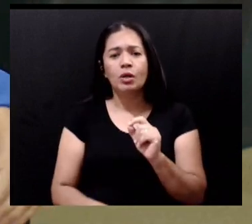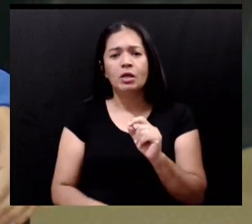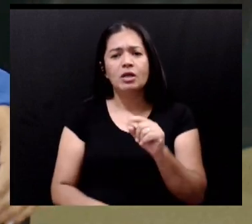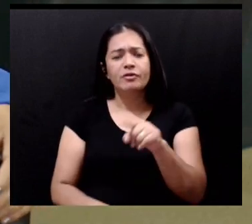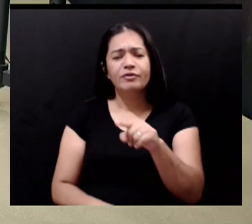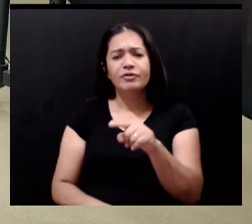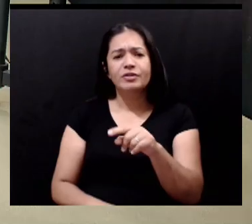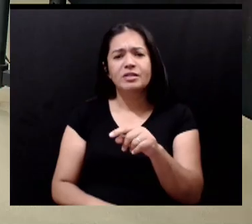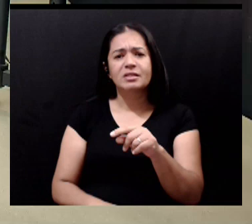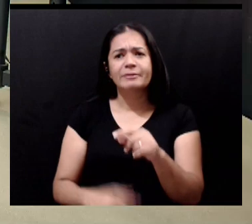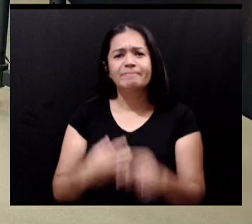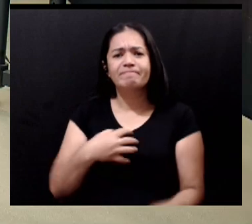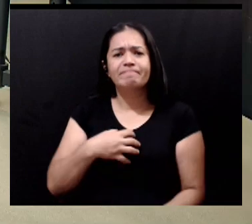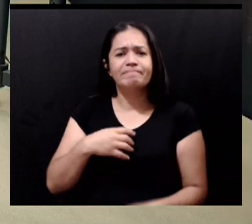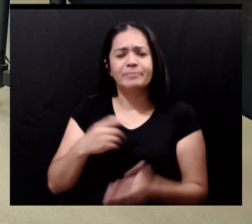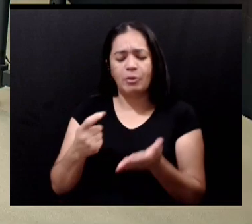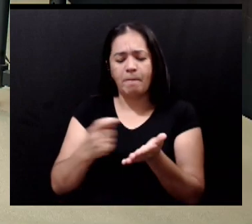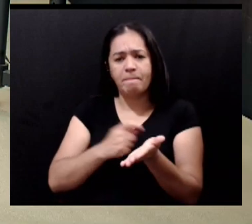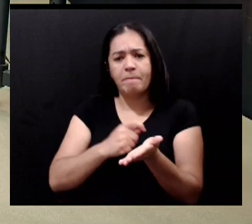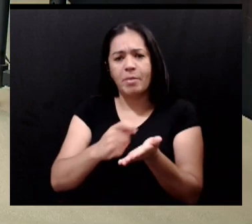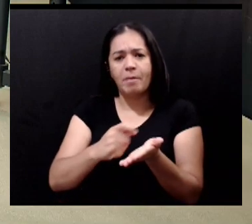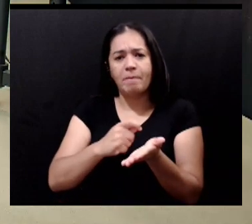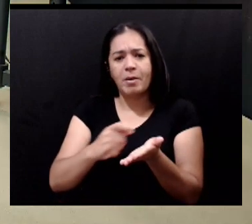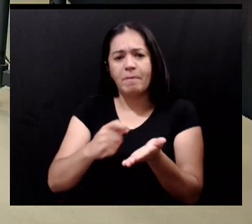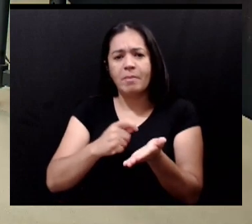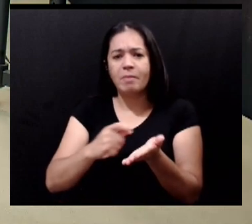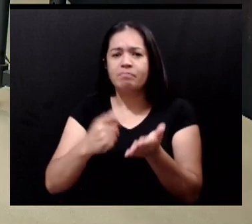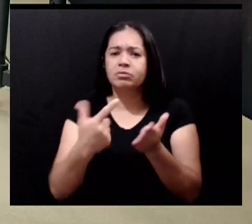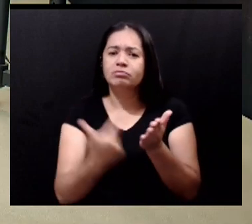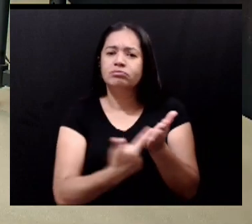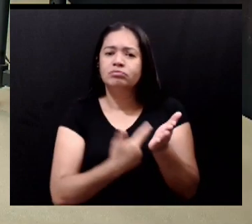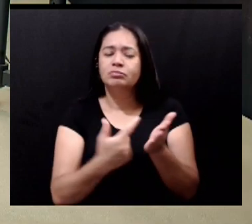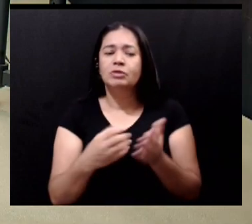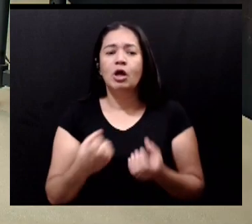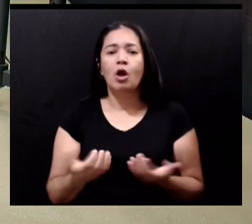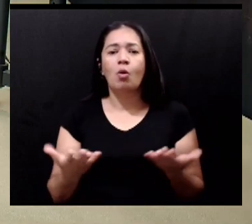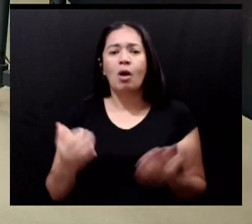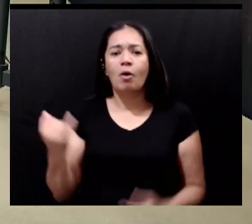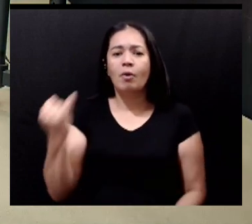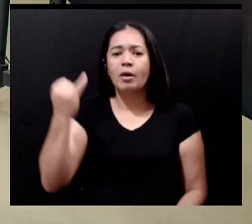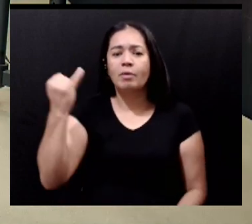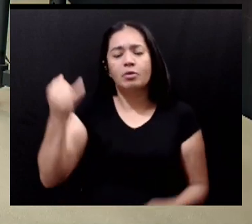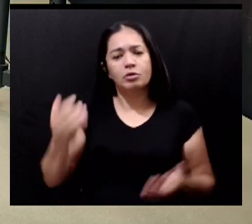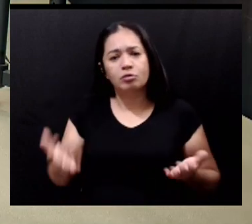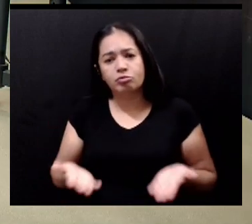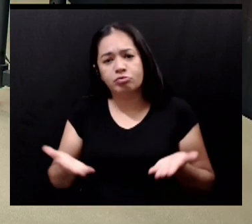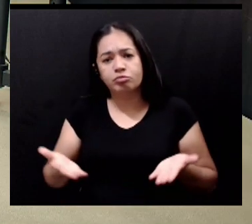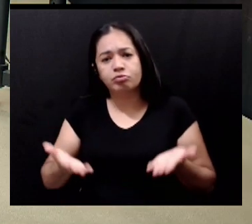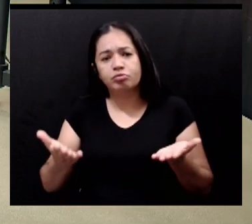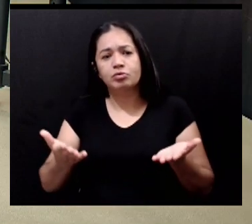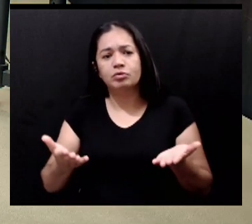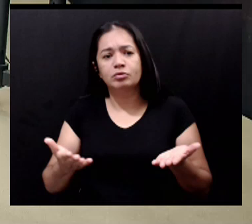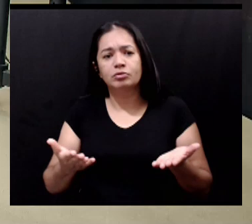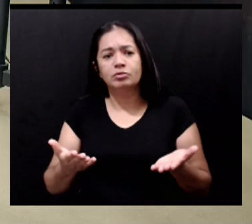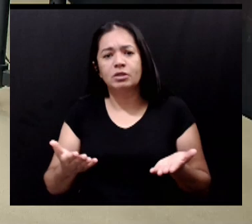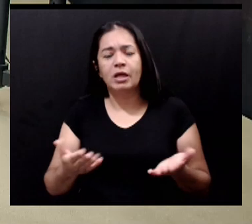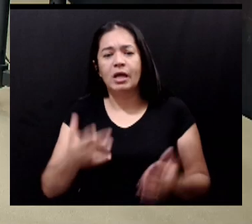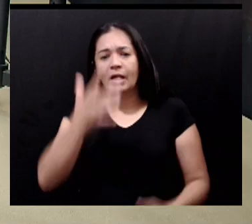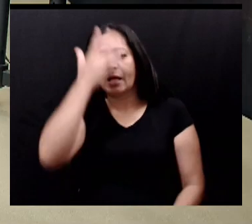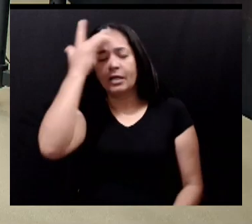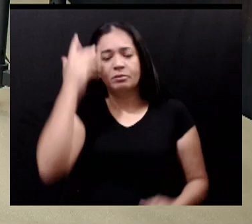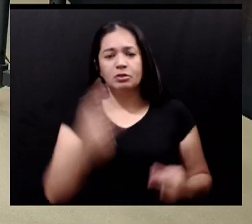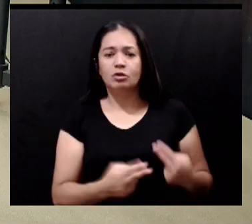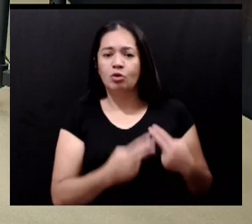esse livro e qual que é a importância de proporcionar, aos enlutados um espaço